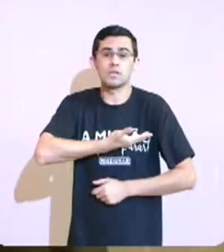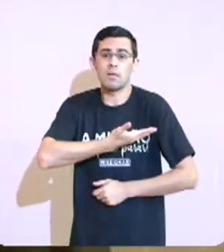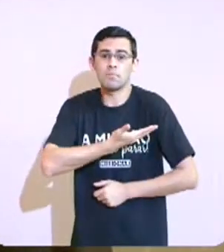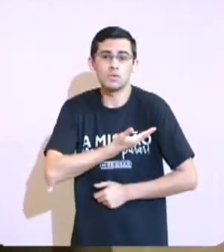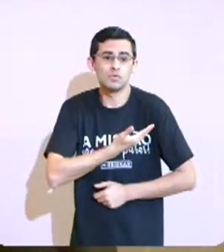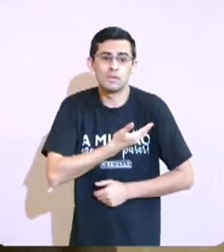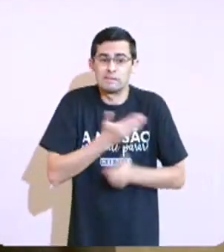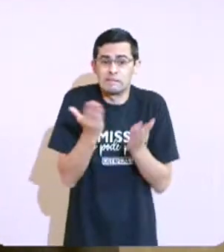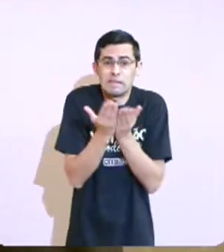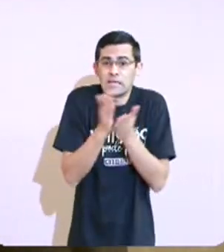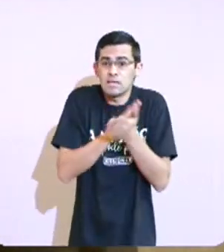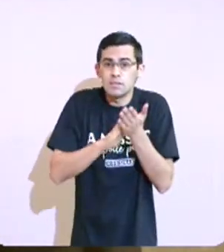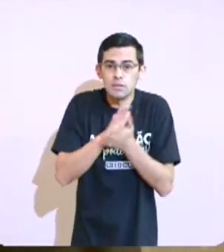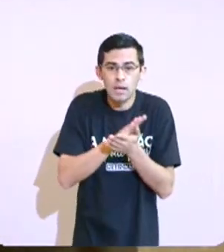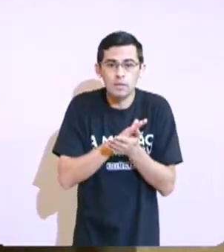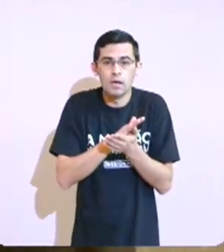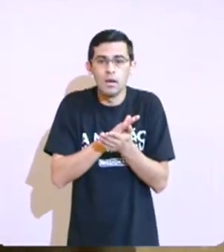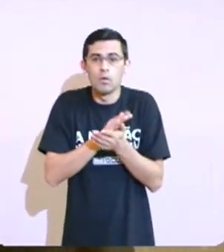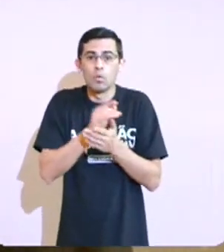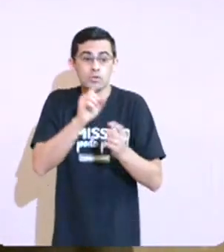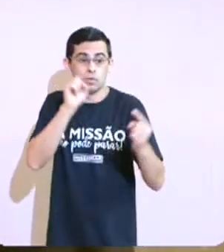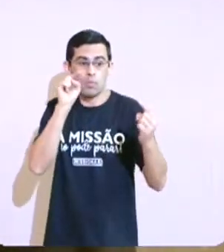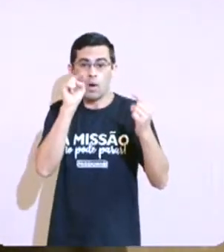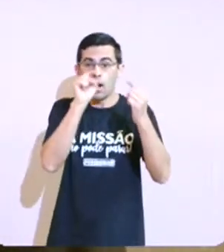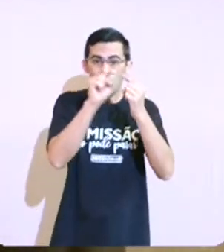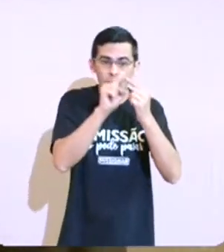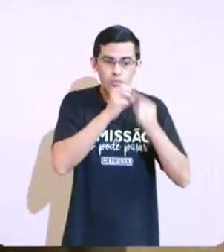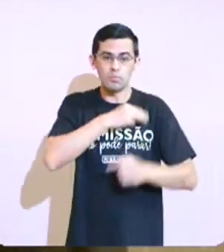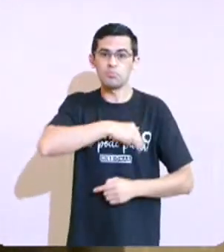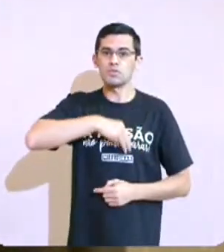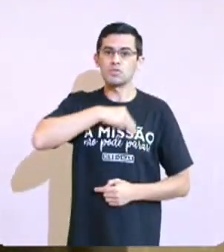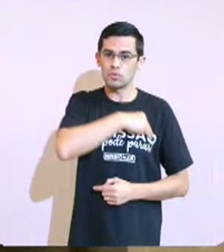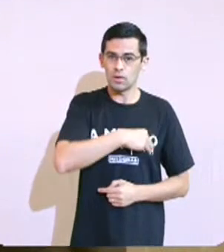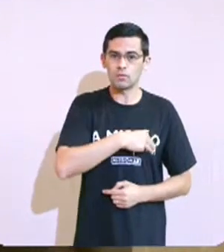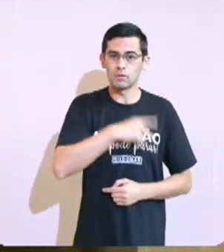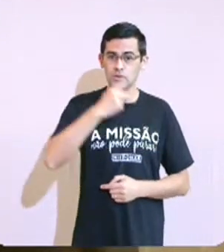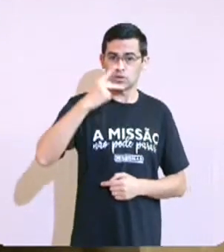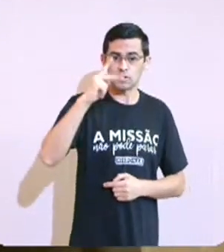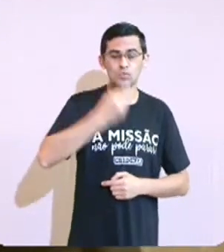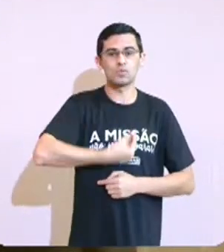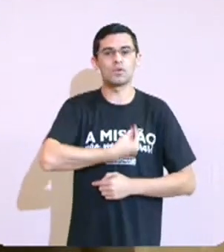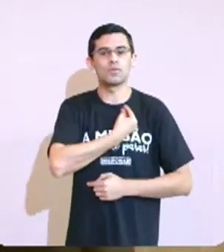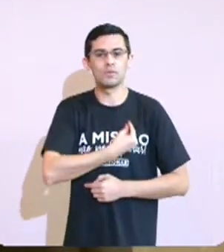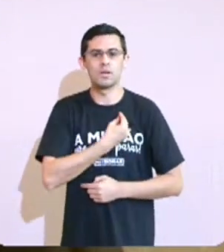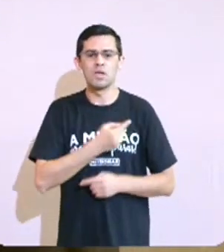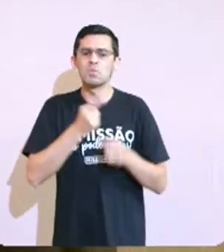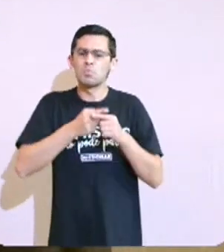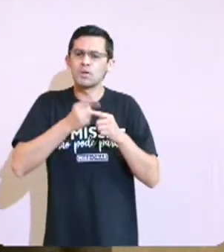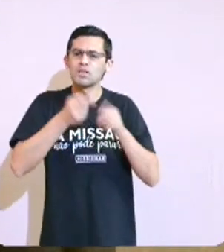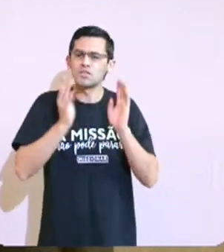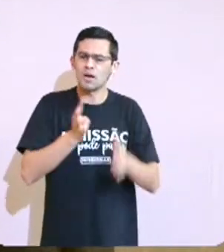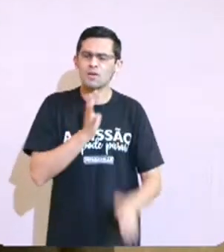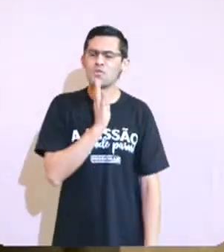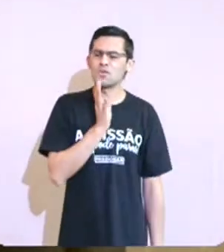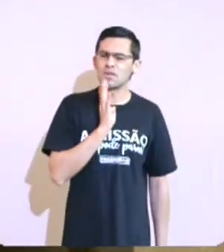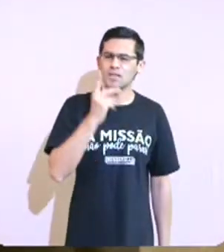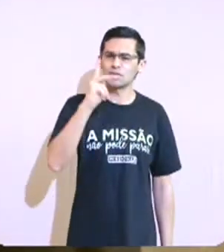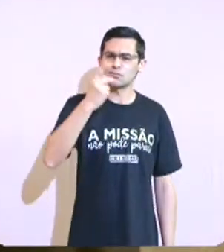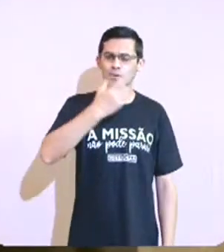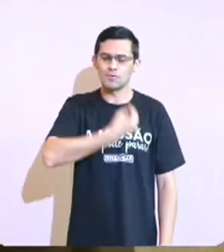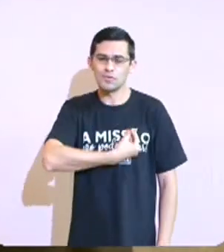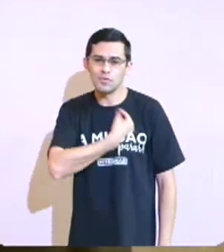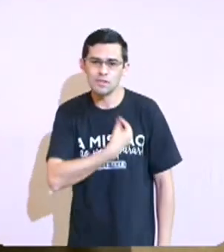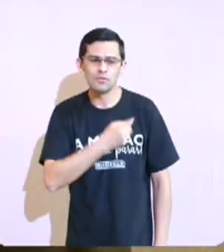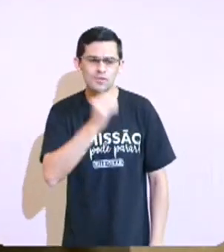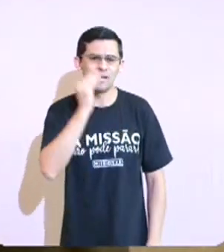não crentes. Eles são o seu alvo missionário de nível 0, porque eles já lhe conhecem, eles já andam com você. Você